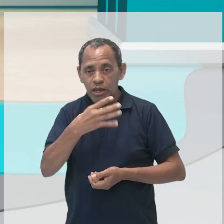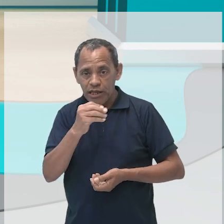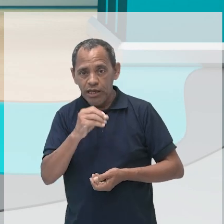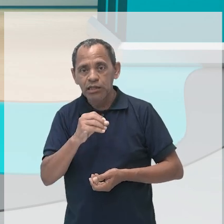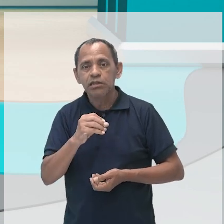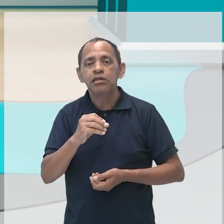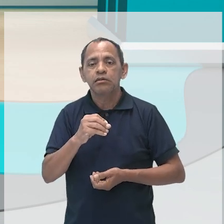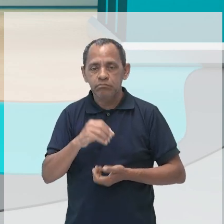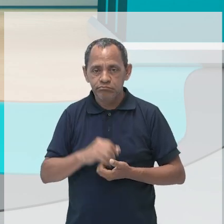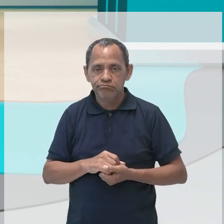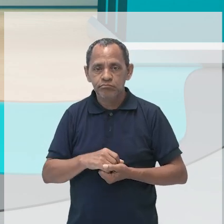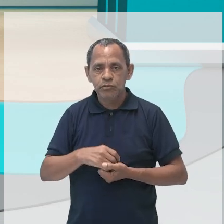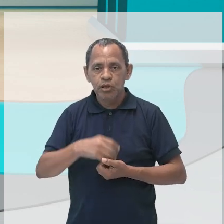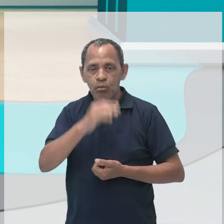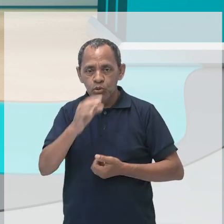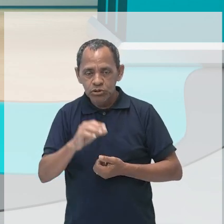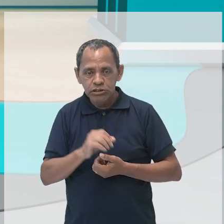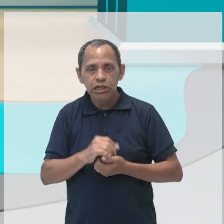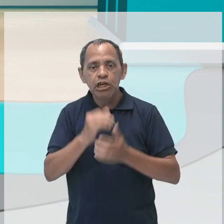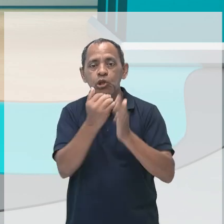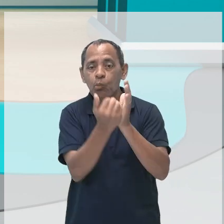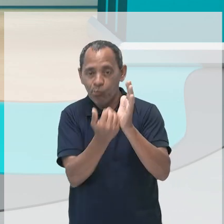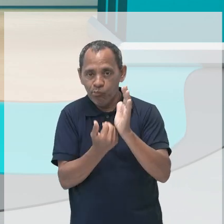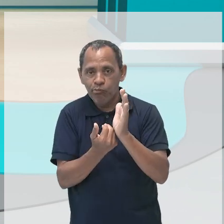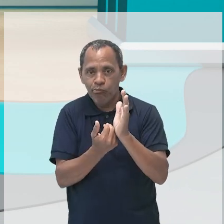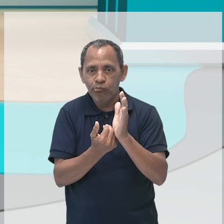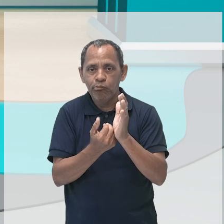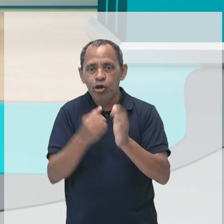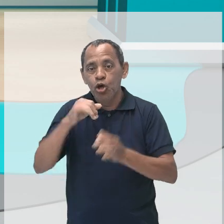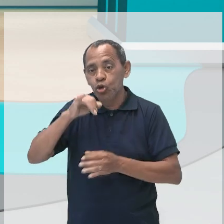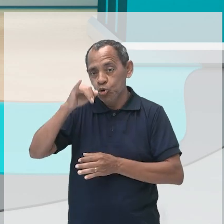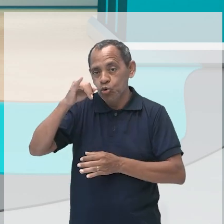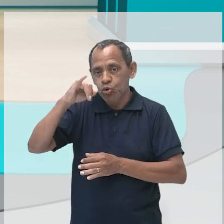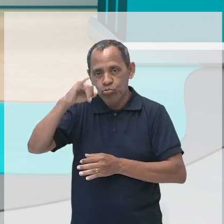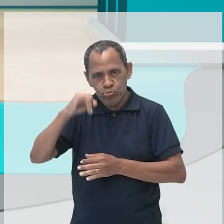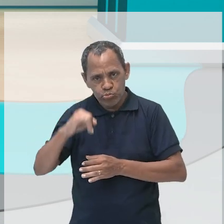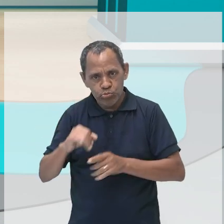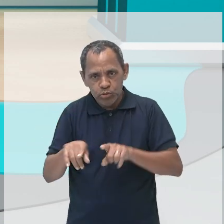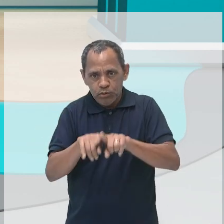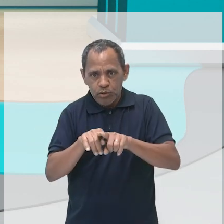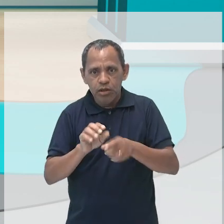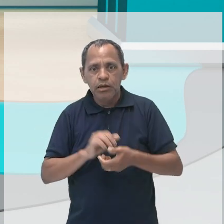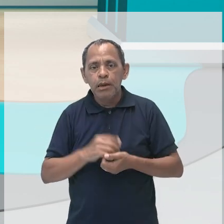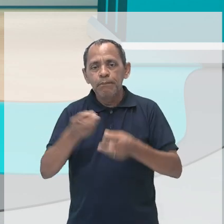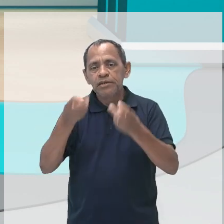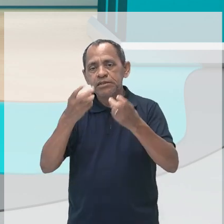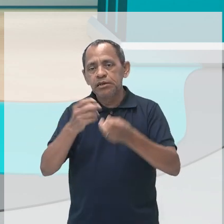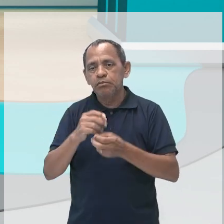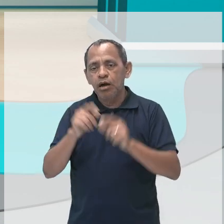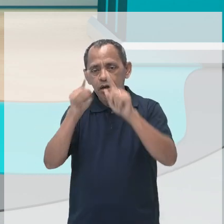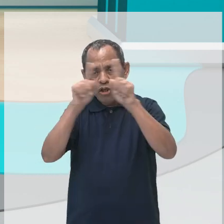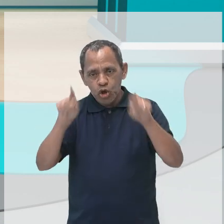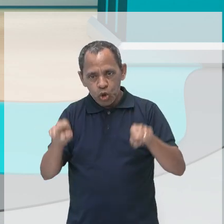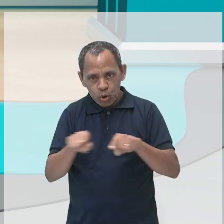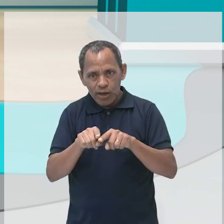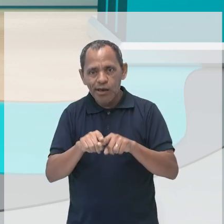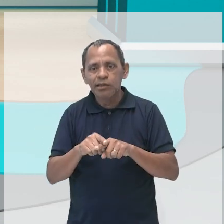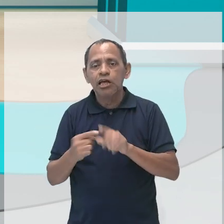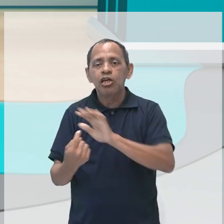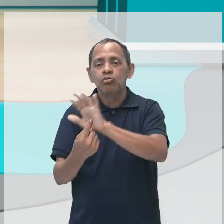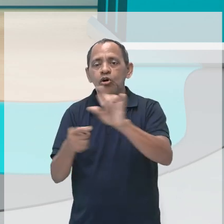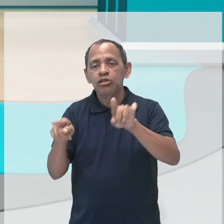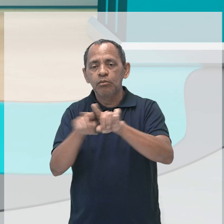em outras situações por bancos, por exemplo. Então, perceba que o cartaz também traz informação, te indica meios